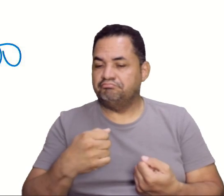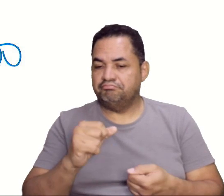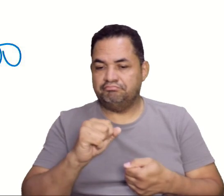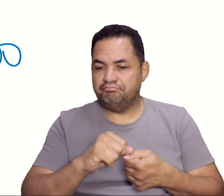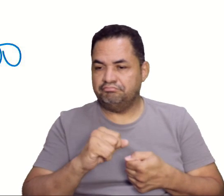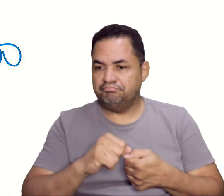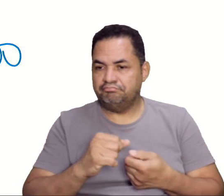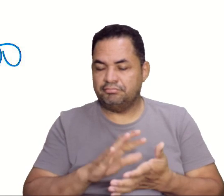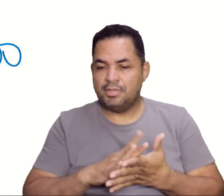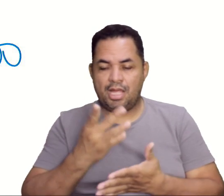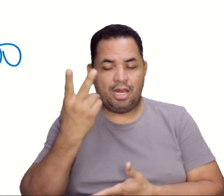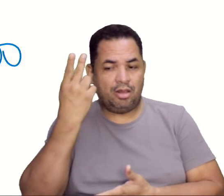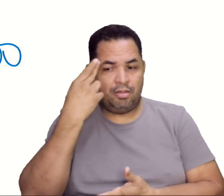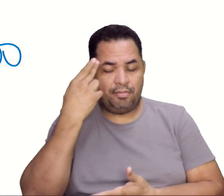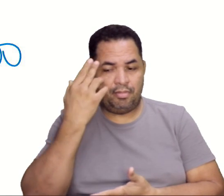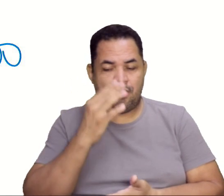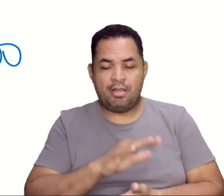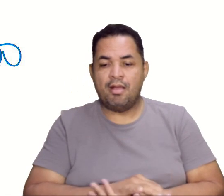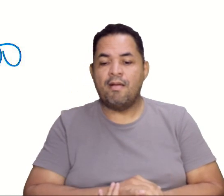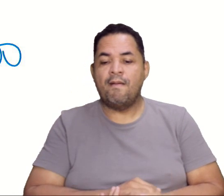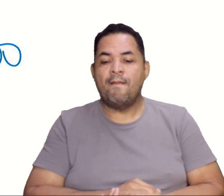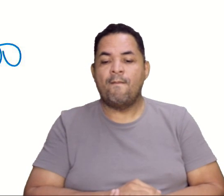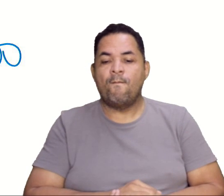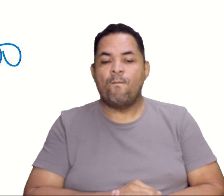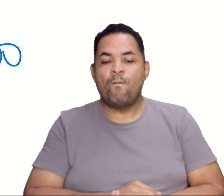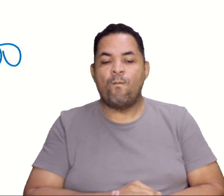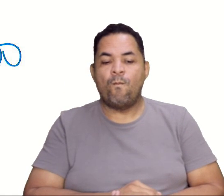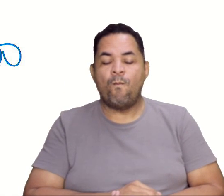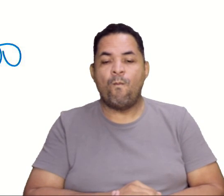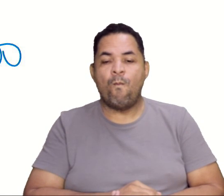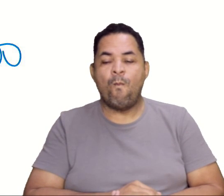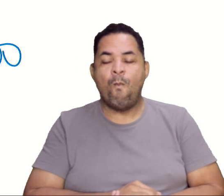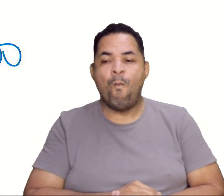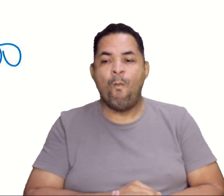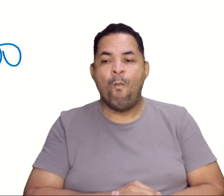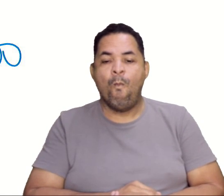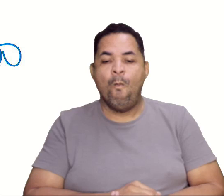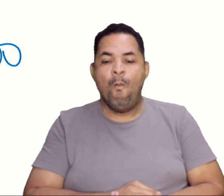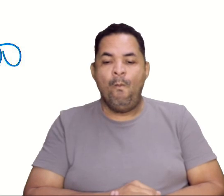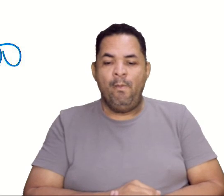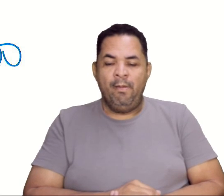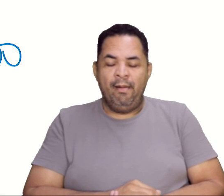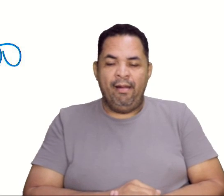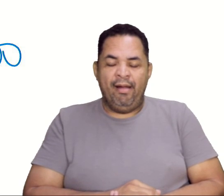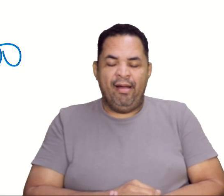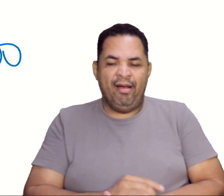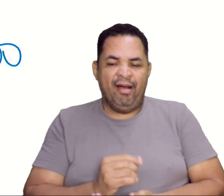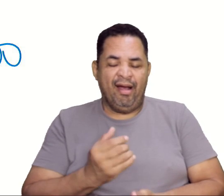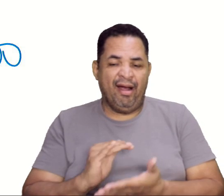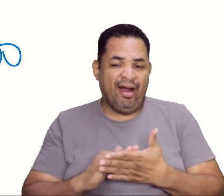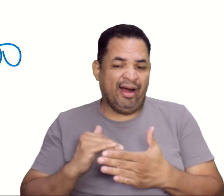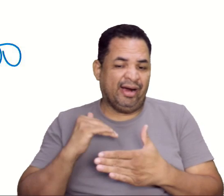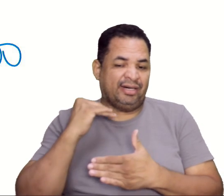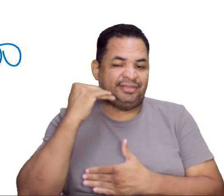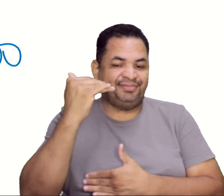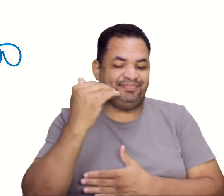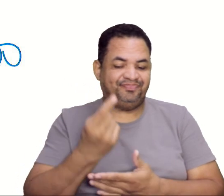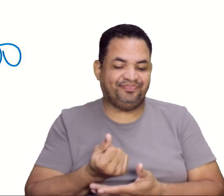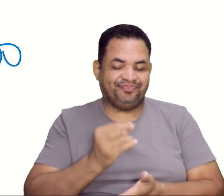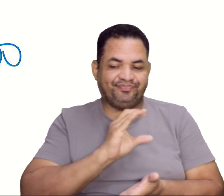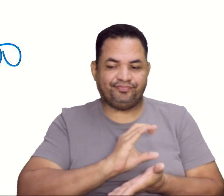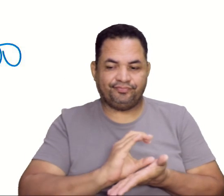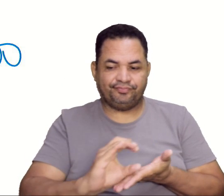no automático né Aham É só ver o que tá demais né É É só ver o que tá sobrando né O que sobrou o que ultrapassou o dinheiro